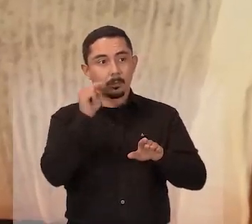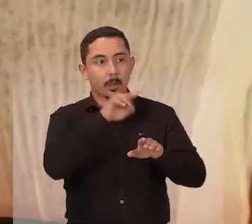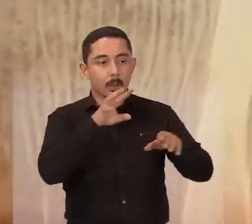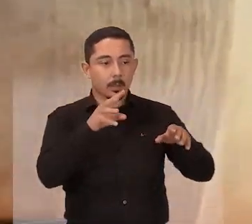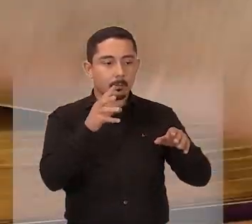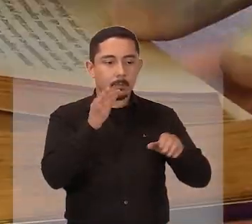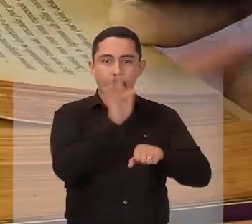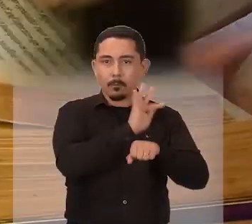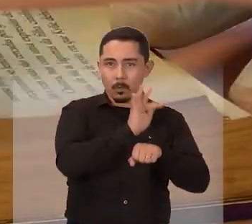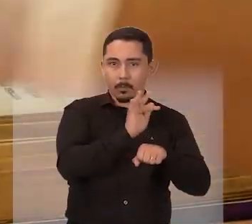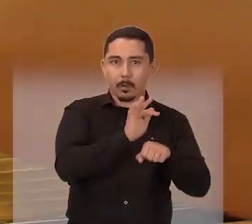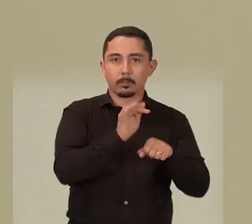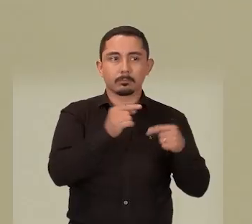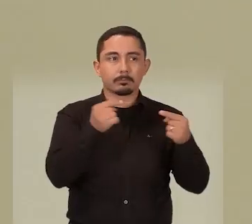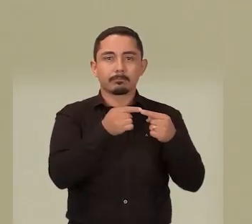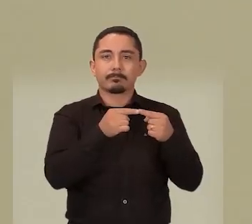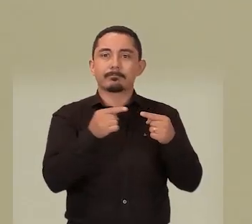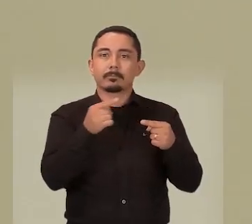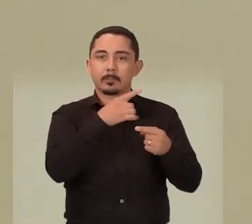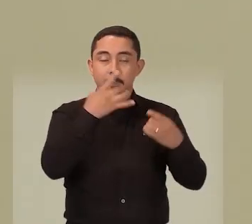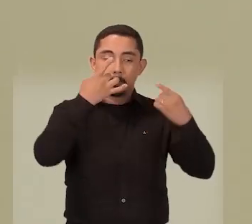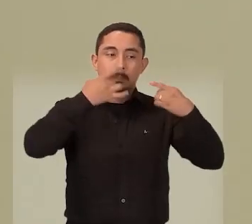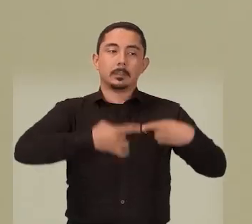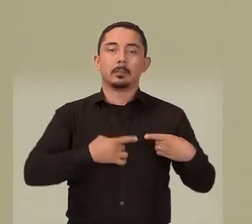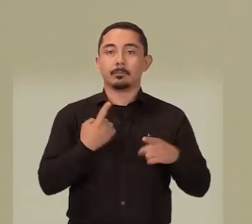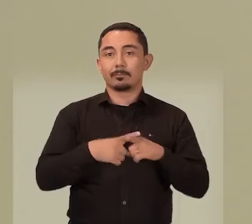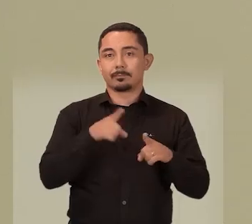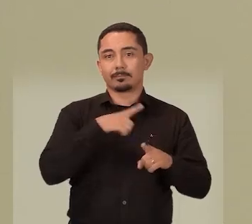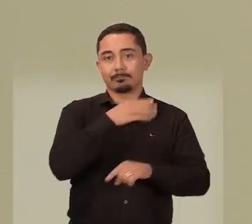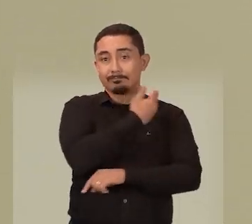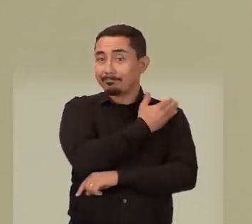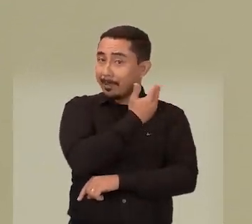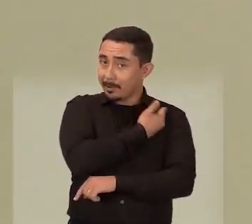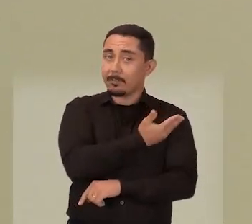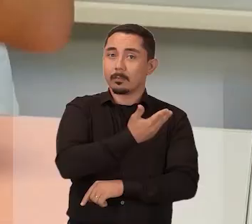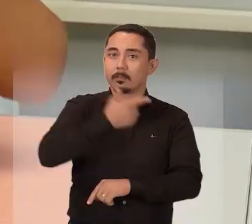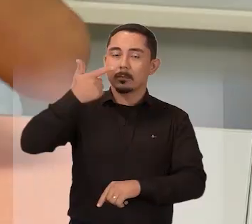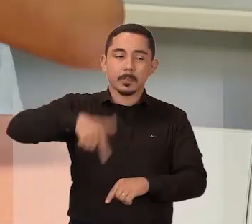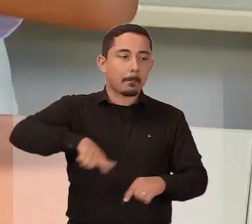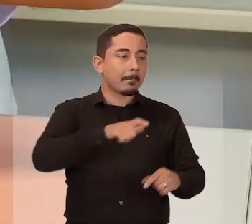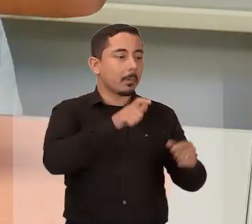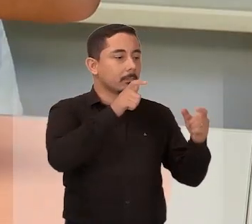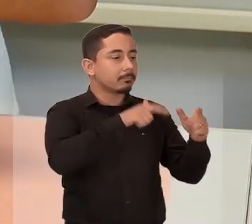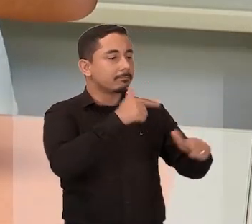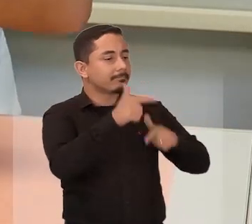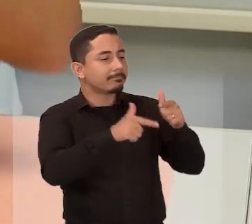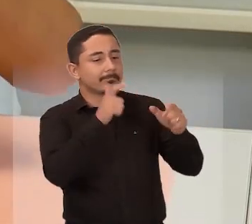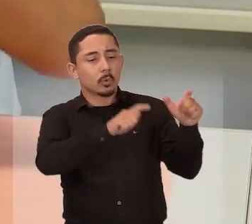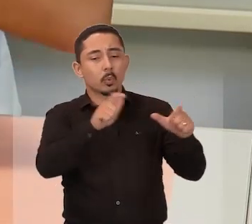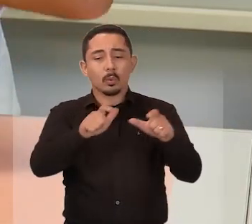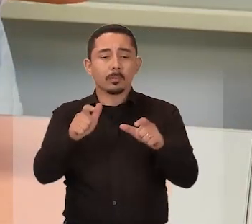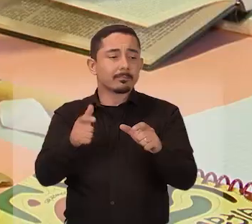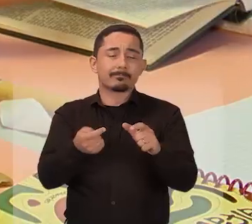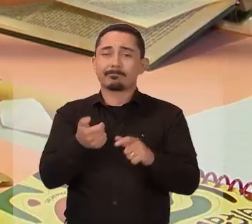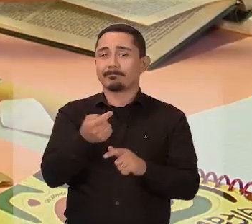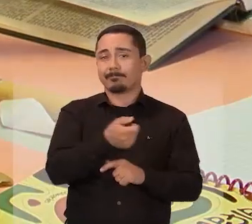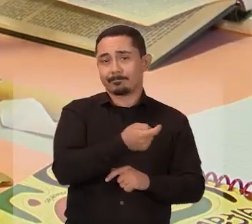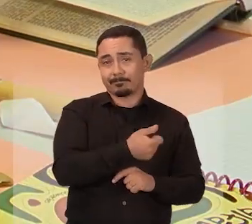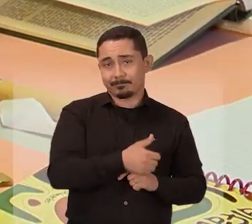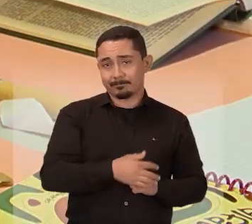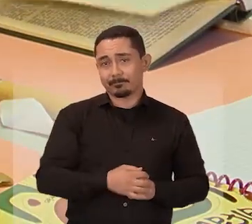formal continua sendo um desafio, tanto pelo preconceito como pela escassez de vagas no mercado de